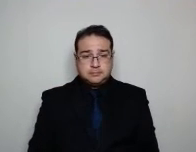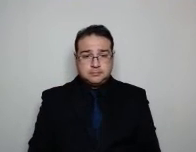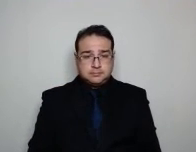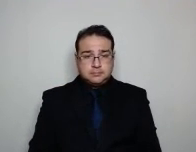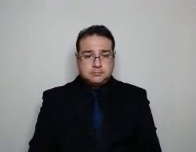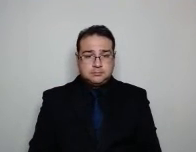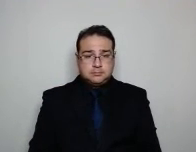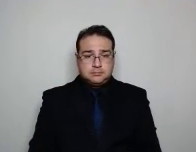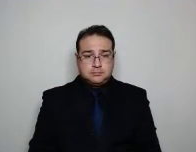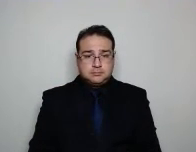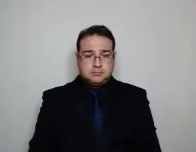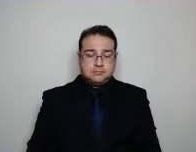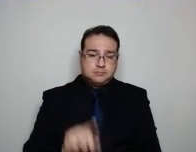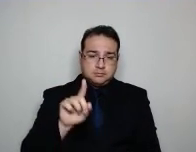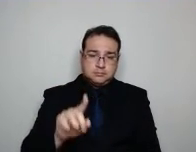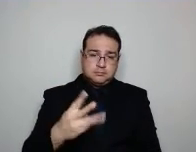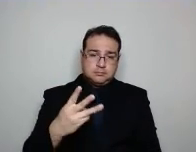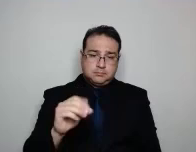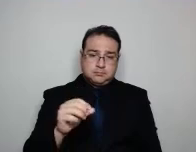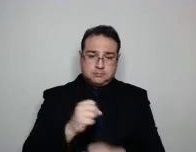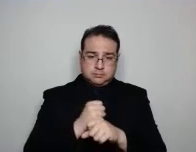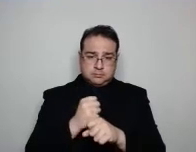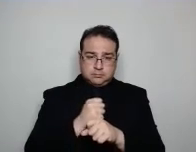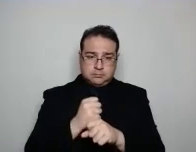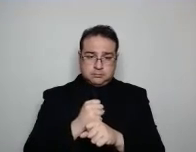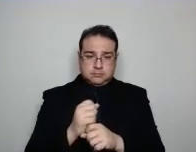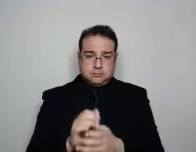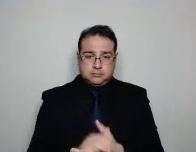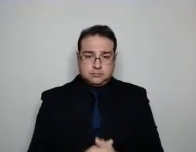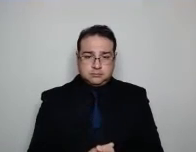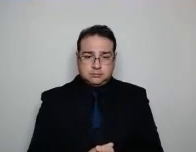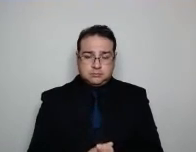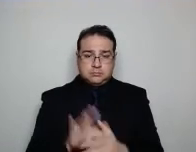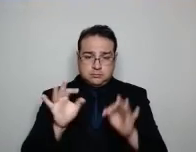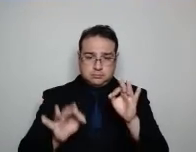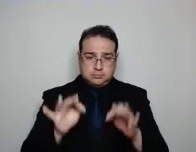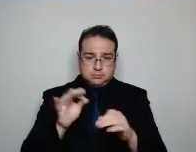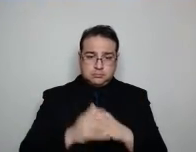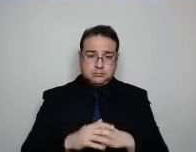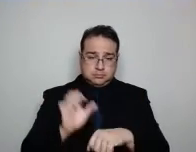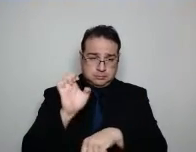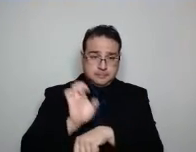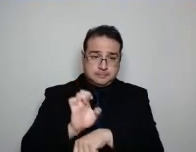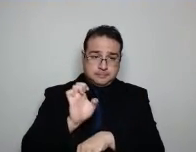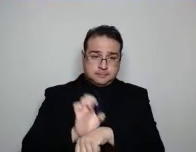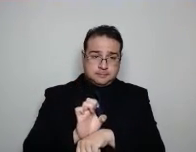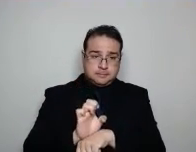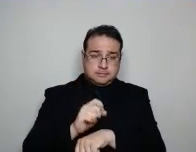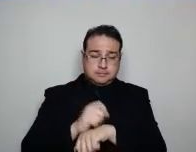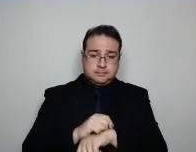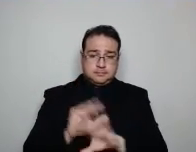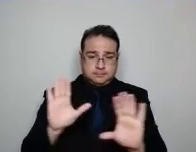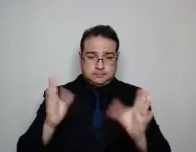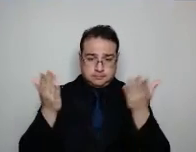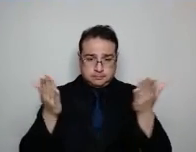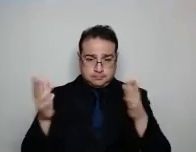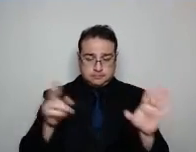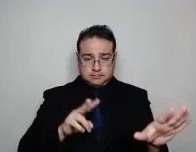passagem dos 130 anos da Justiça Estadual que se comemora esta